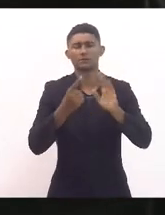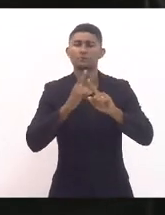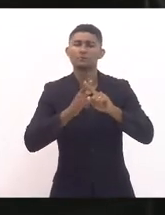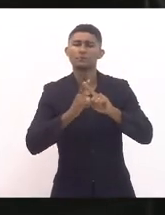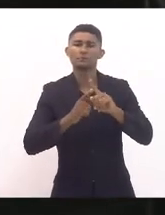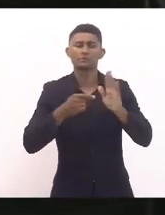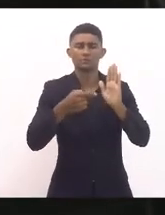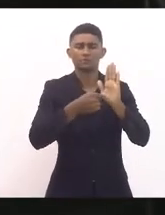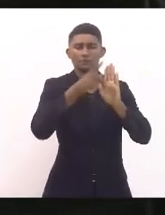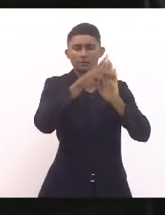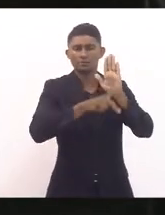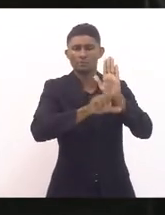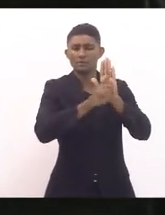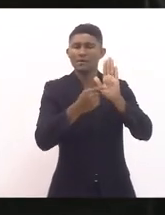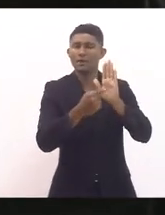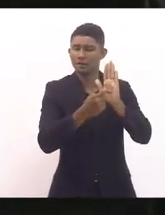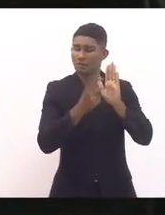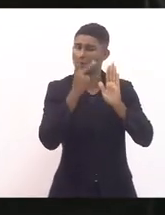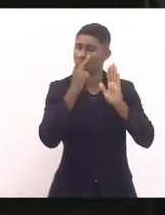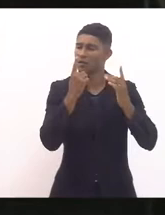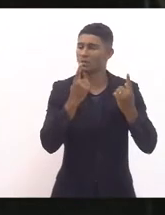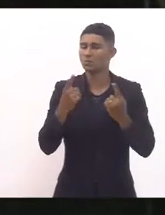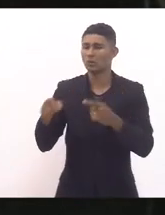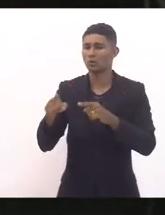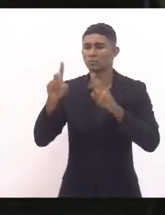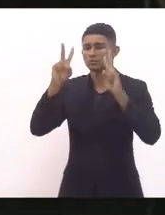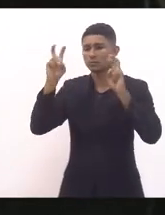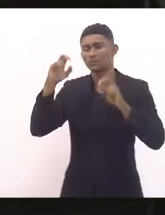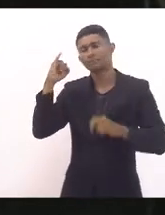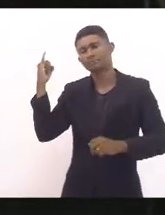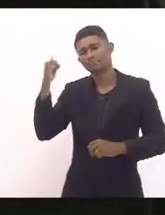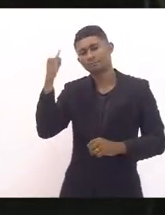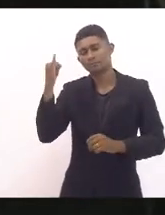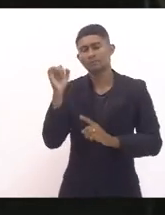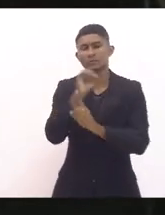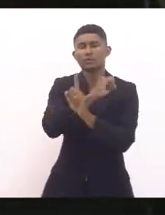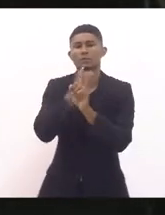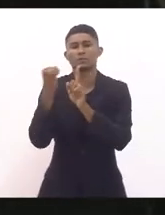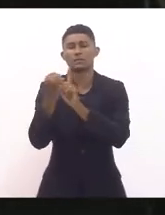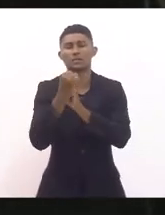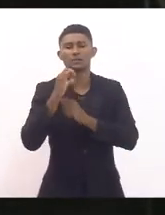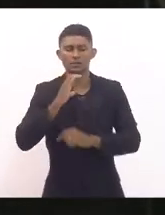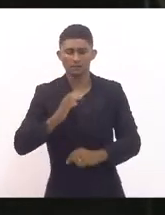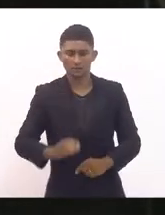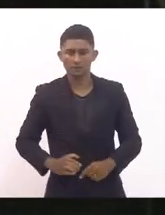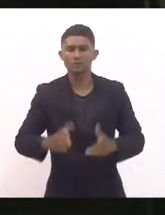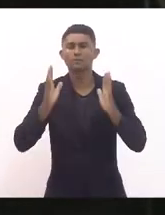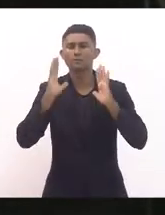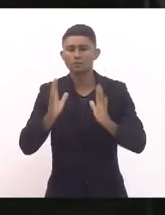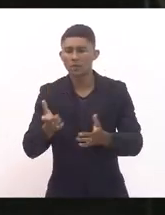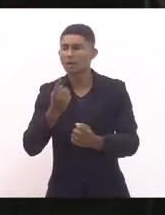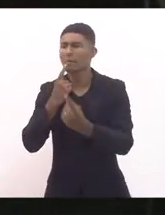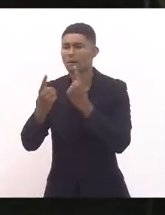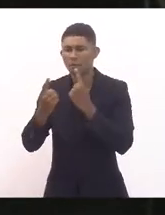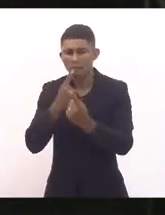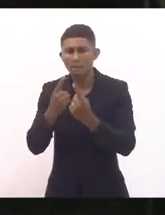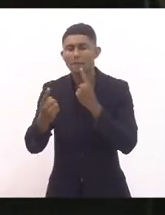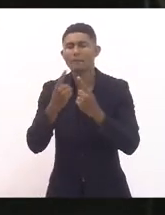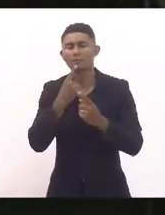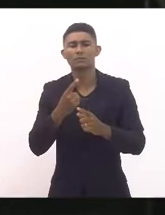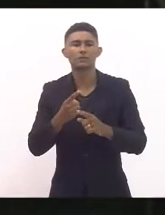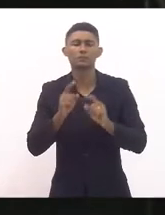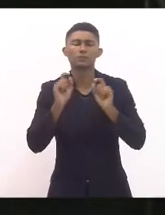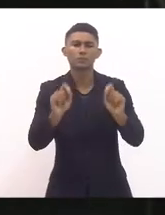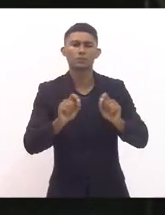encontro a um tema que é importante e que a sociedade civil já vem discutindo há bastante tempo. Nós não podemos permitir que as nossas